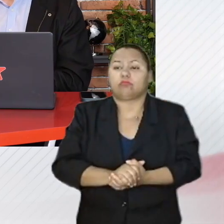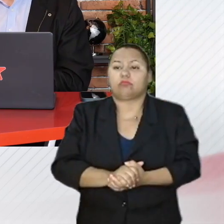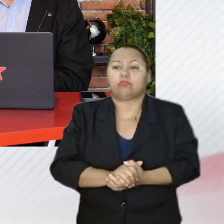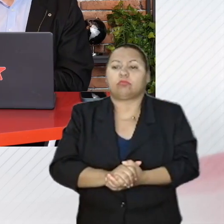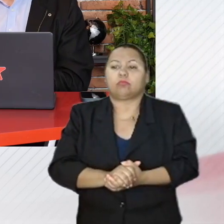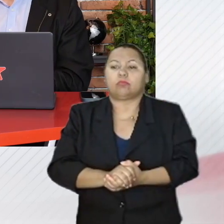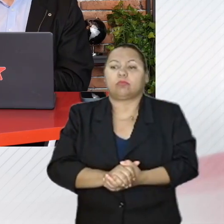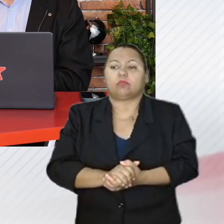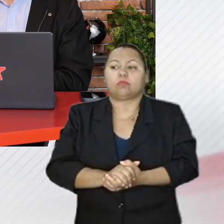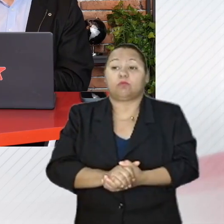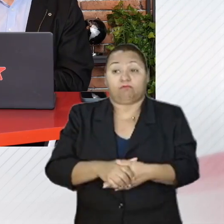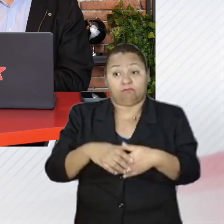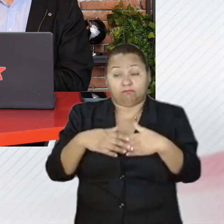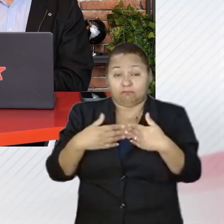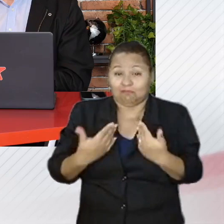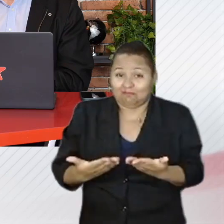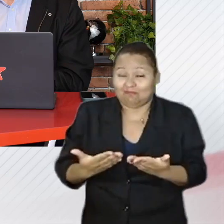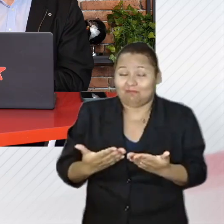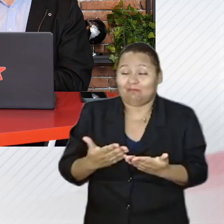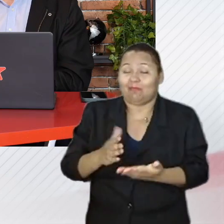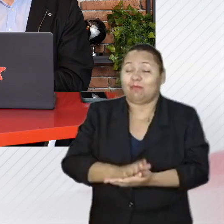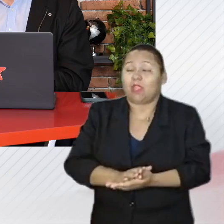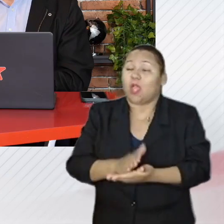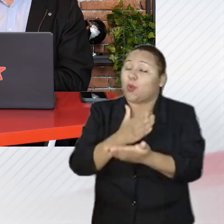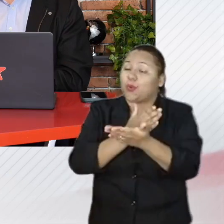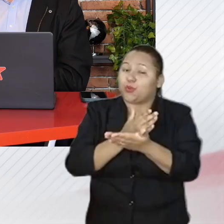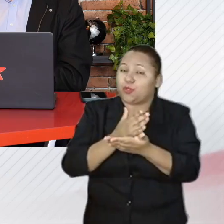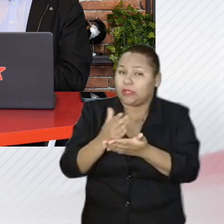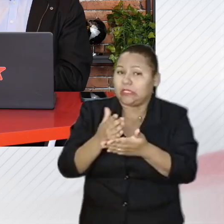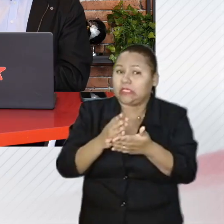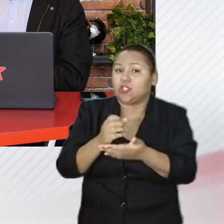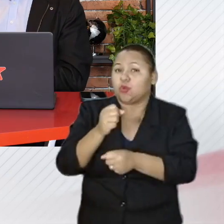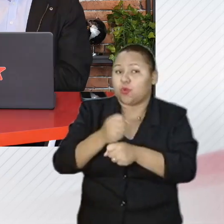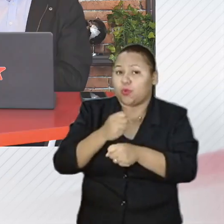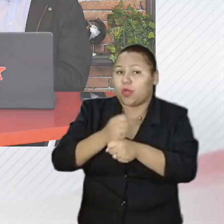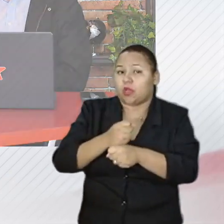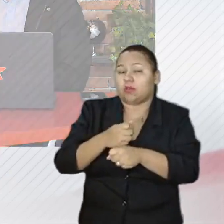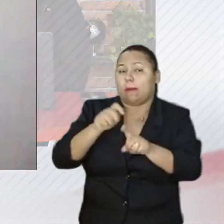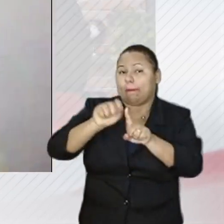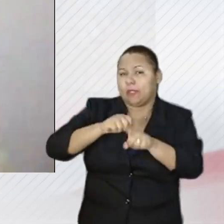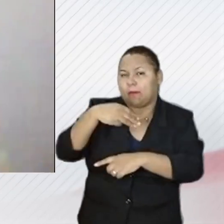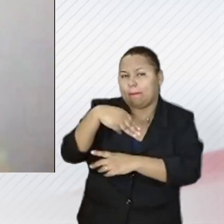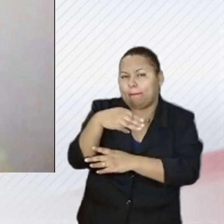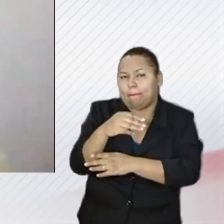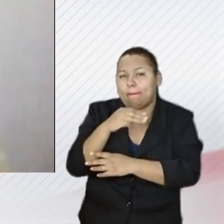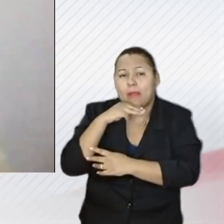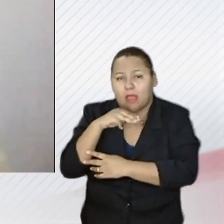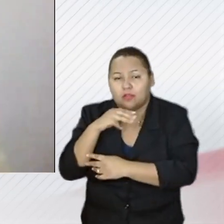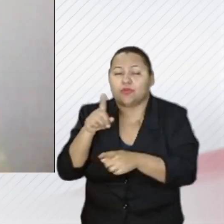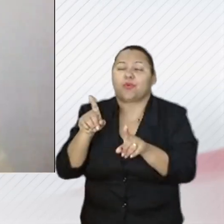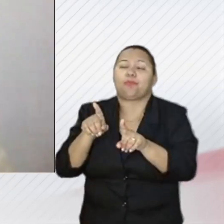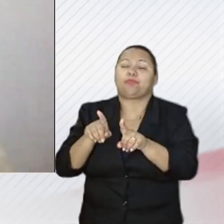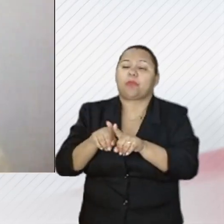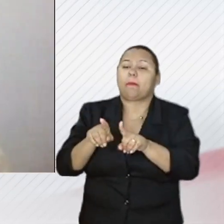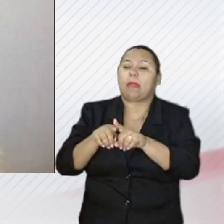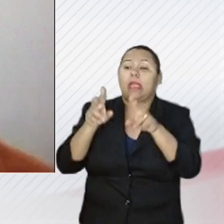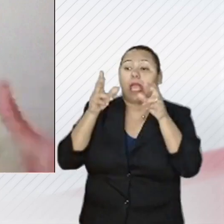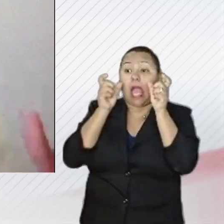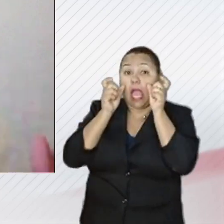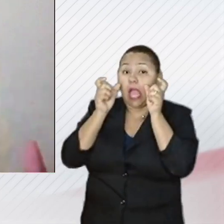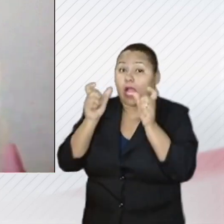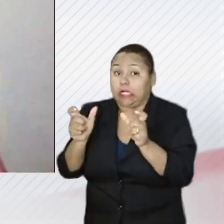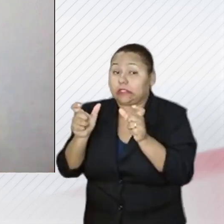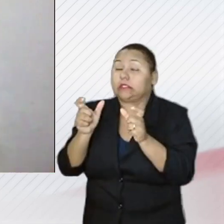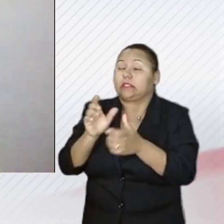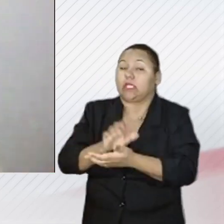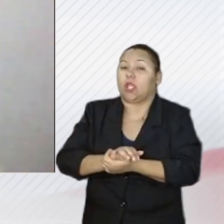Então, Gilmar, no início, né, deste ano, agora no mês de março, a gente, atentos, né, a esse debate da reforma tributária, a gente levou para a